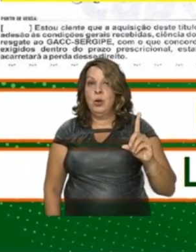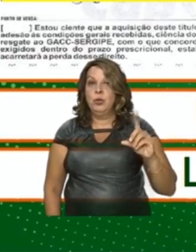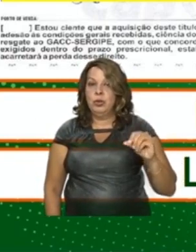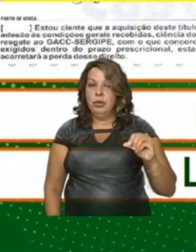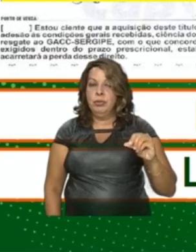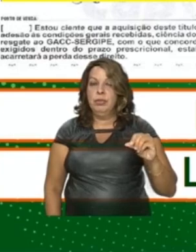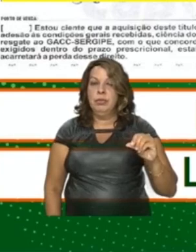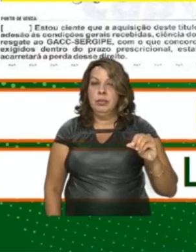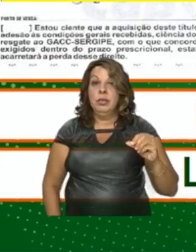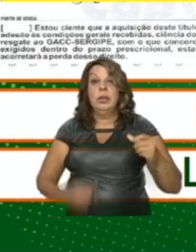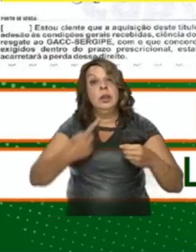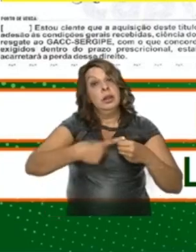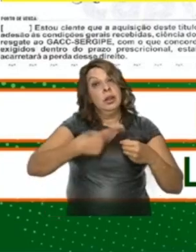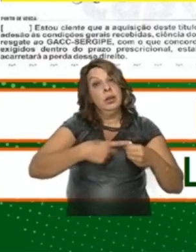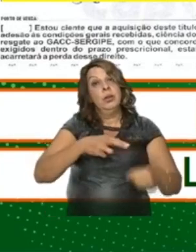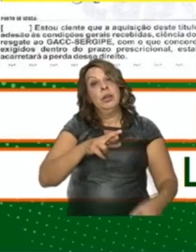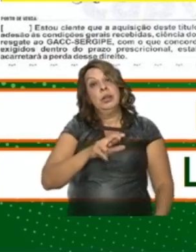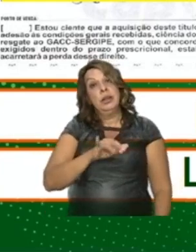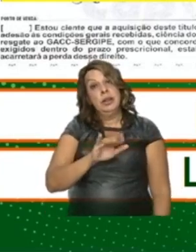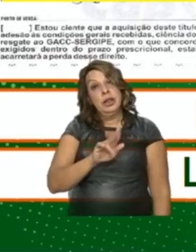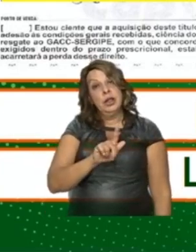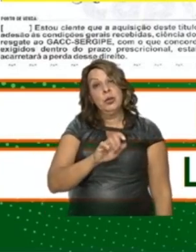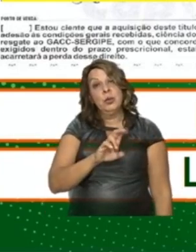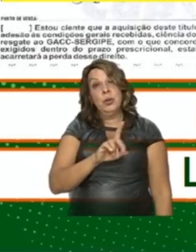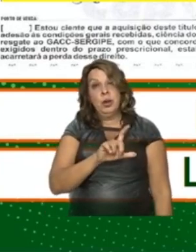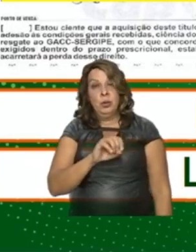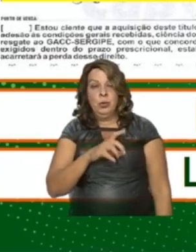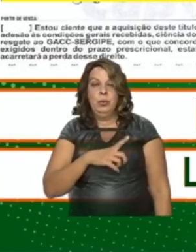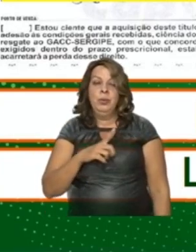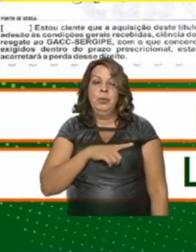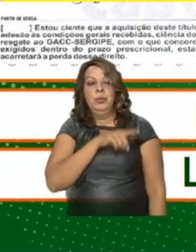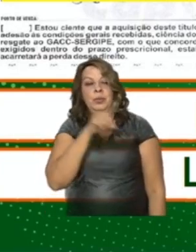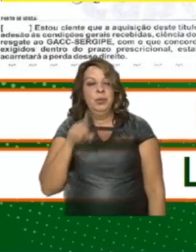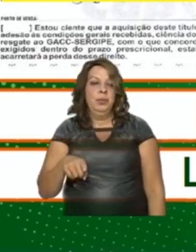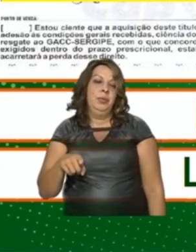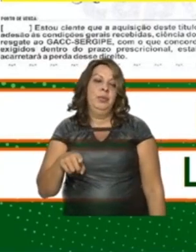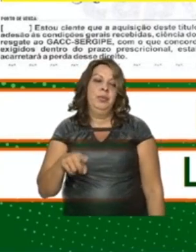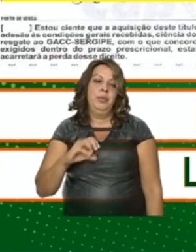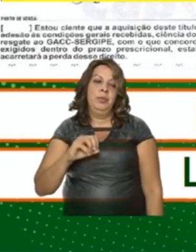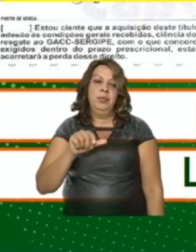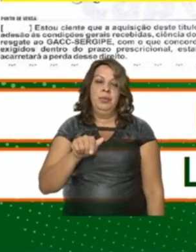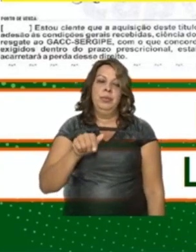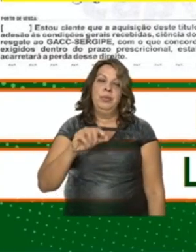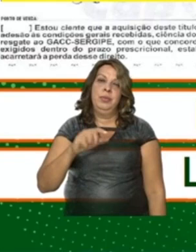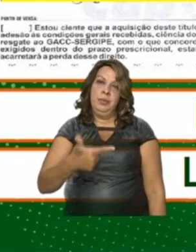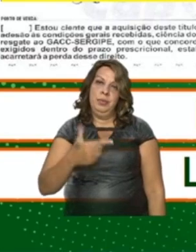Riachuelo, adquiriram com Guigui, regional Laranjeira, Jaque. E aqui o título